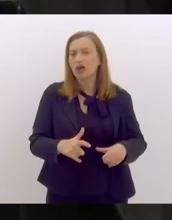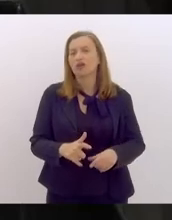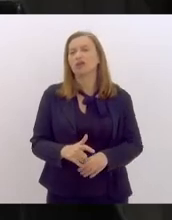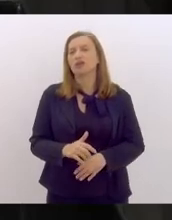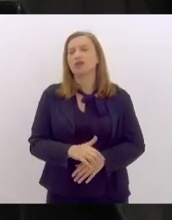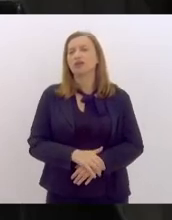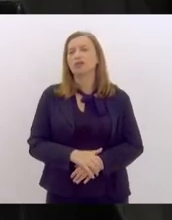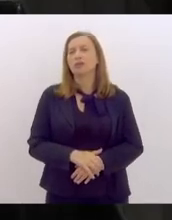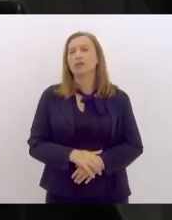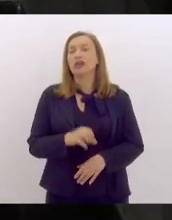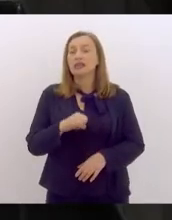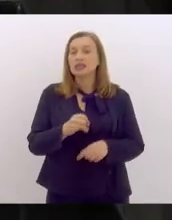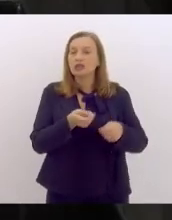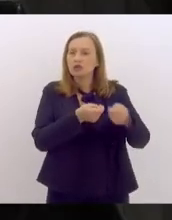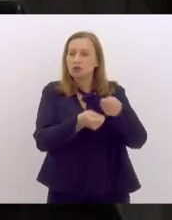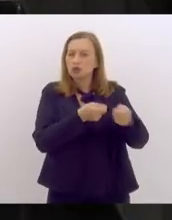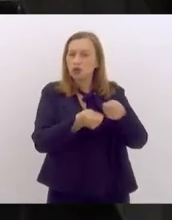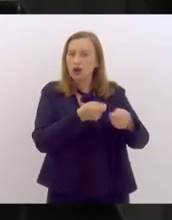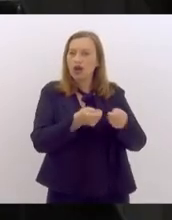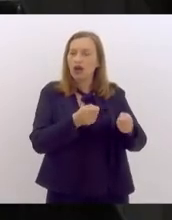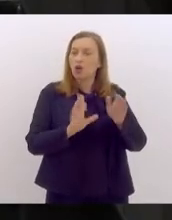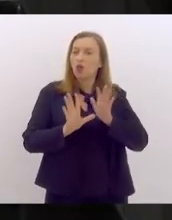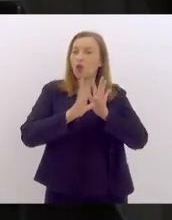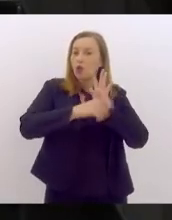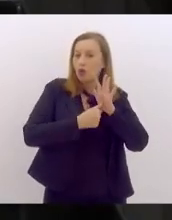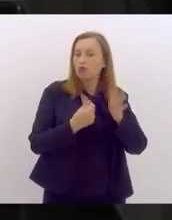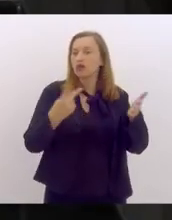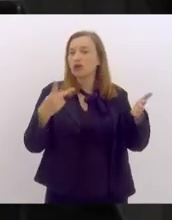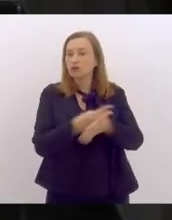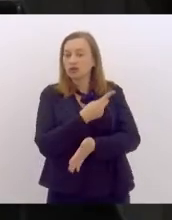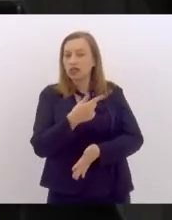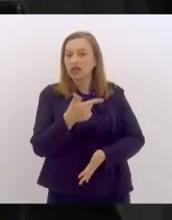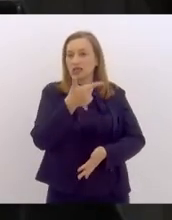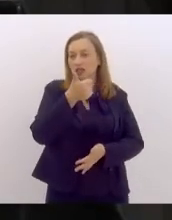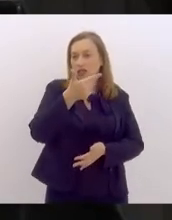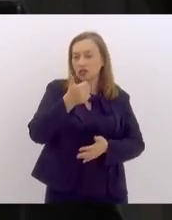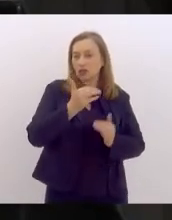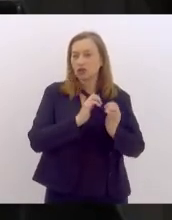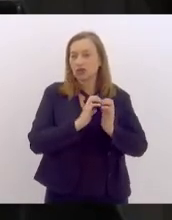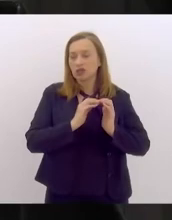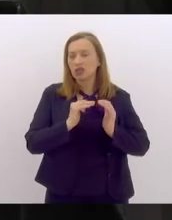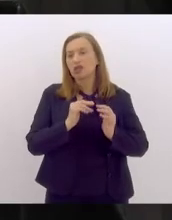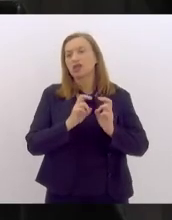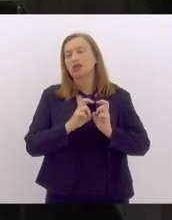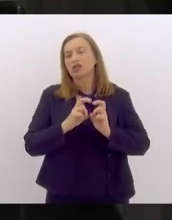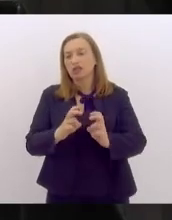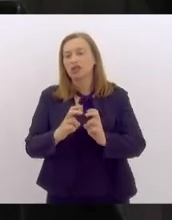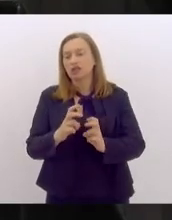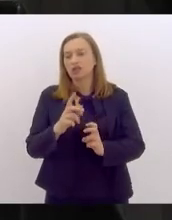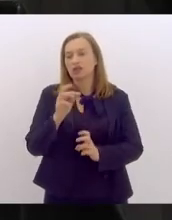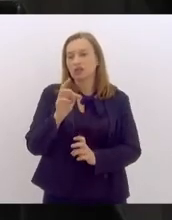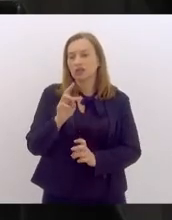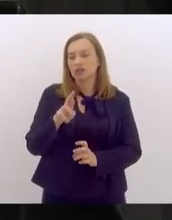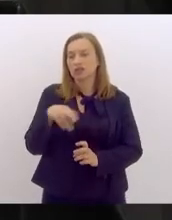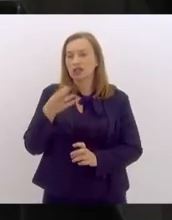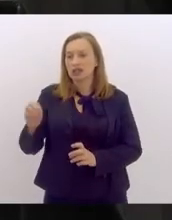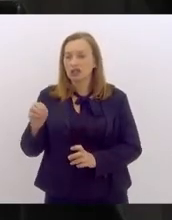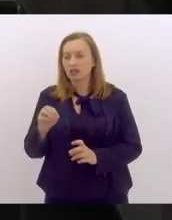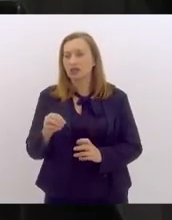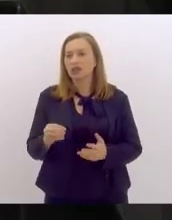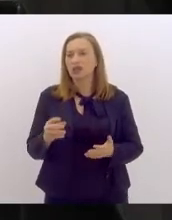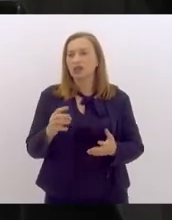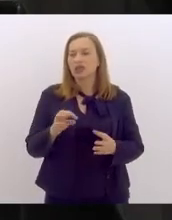estação de trem se controlar o crime que controla que toma conta de 12 estações de trem no Rio de Janeiro se fizer tudo isso o investimento de longo